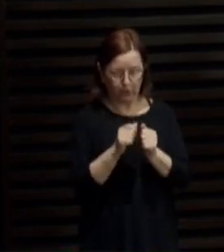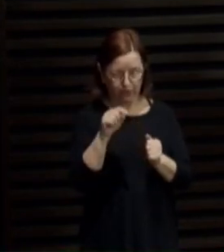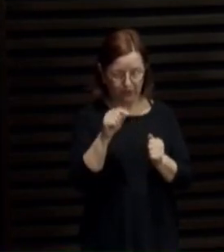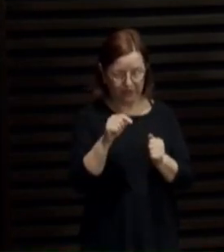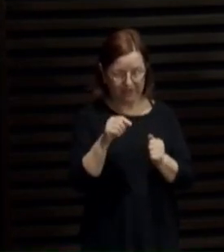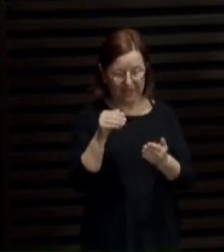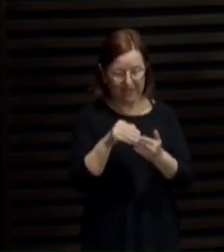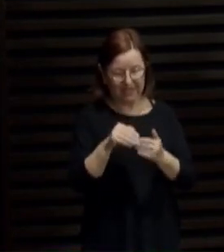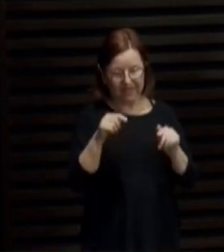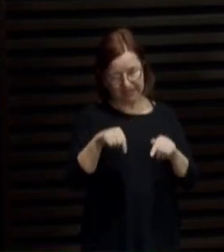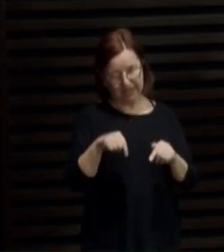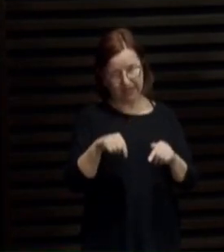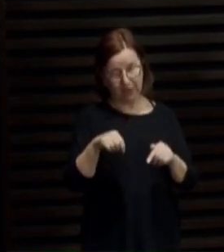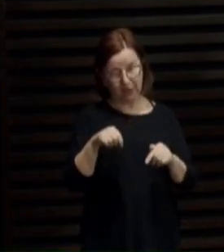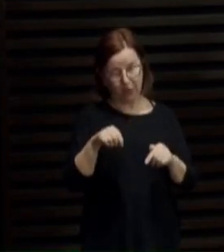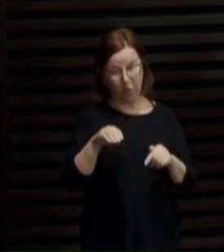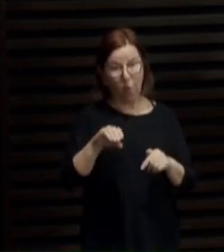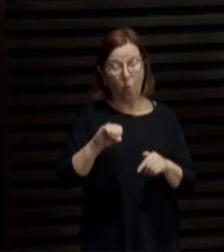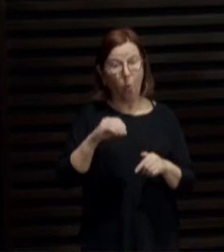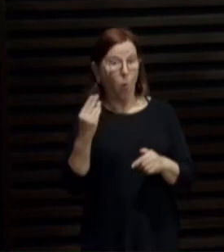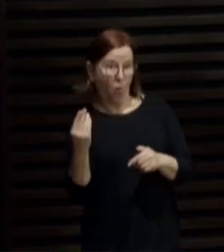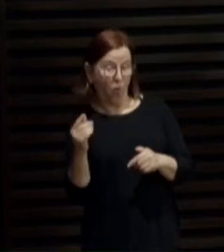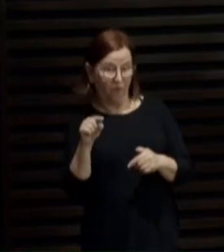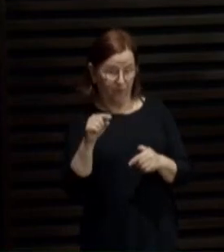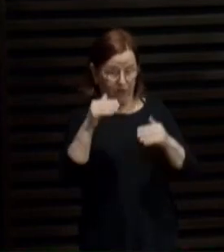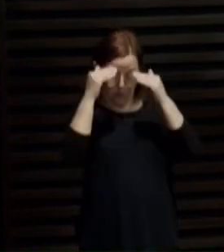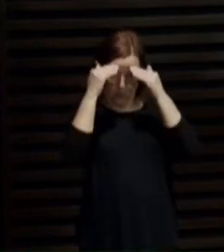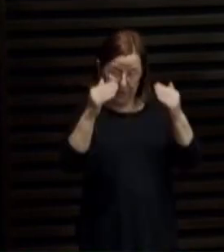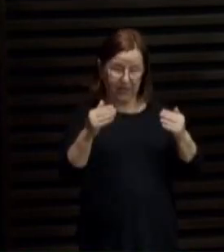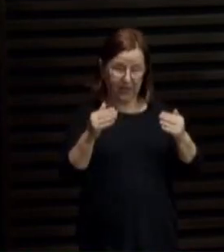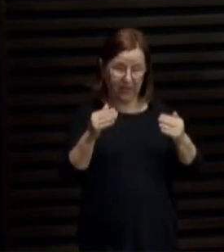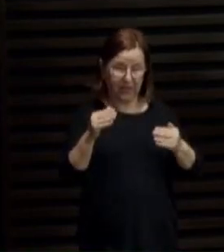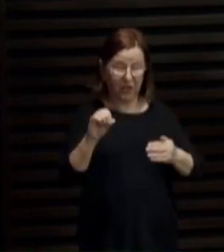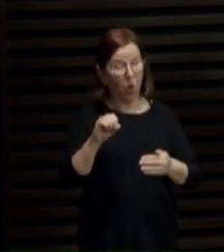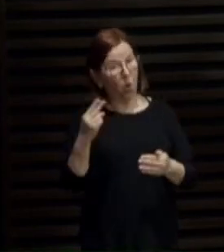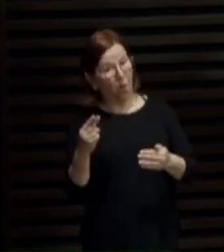enquadra com o nosso sistema, ou você procura outra casa.